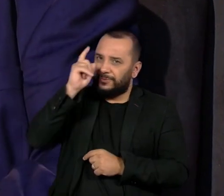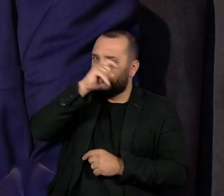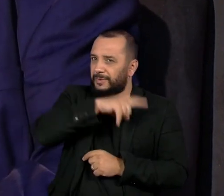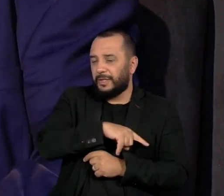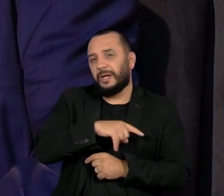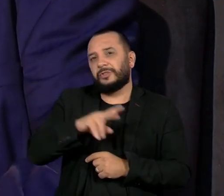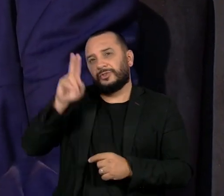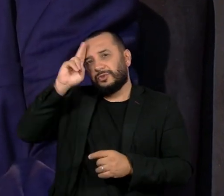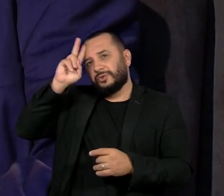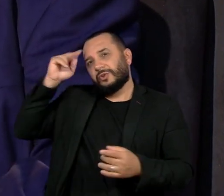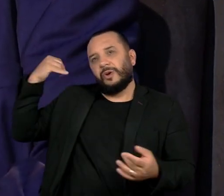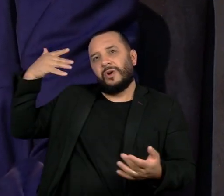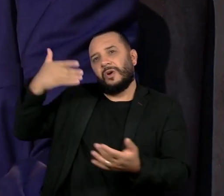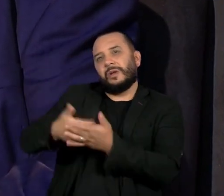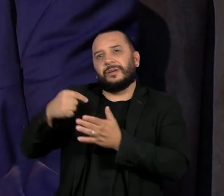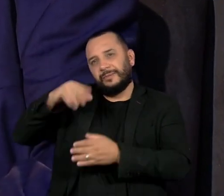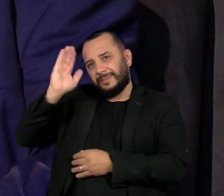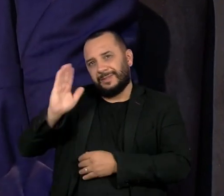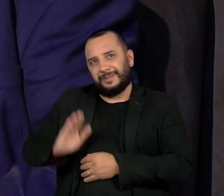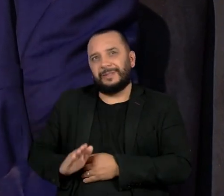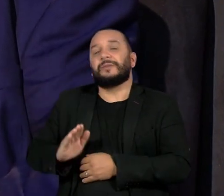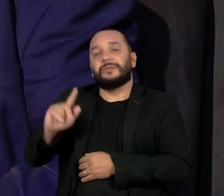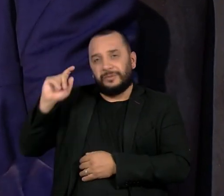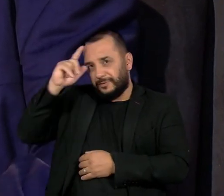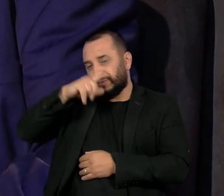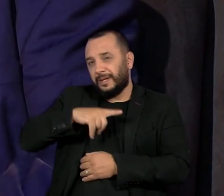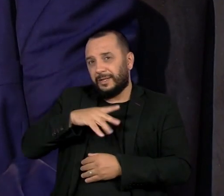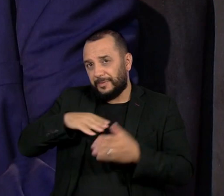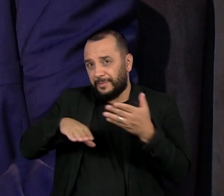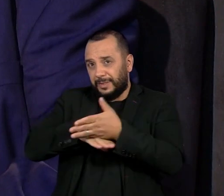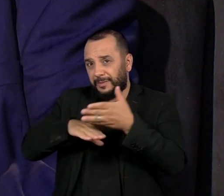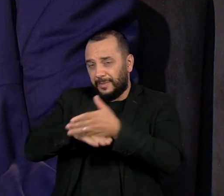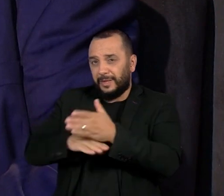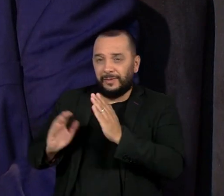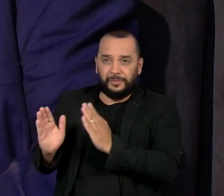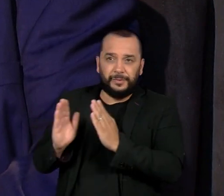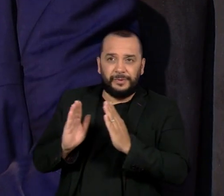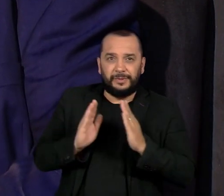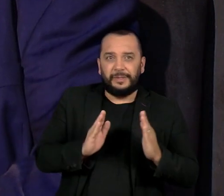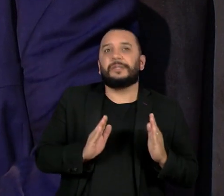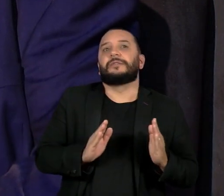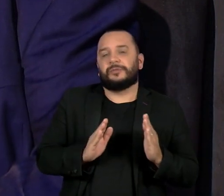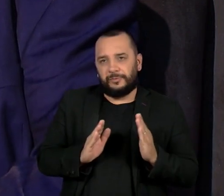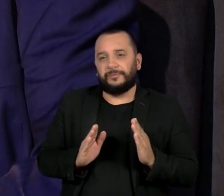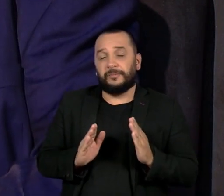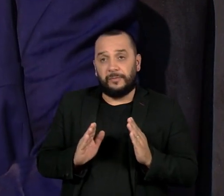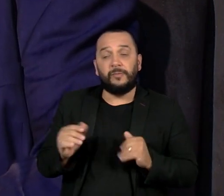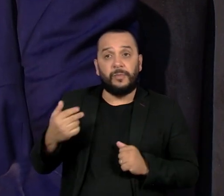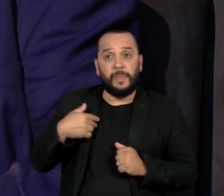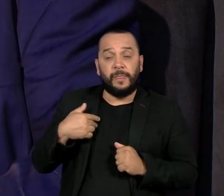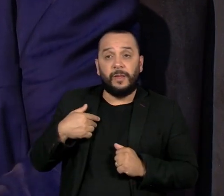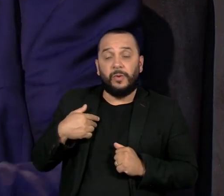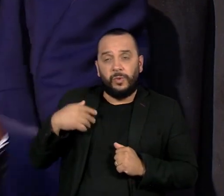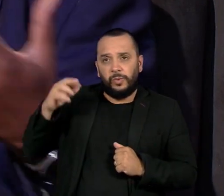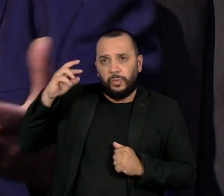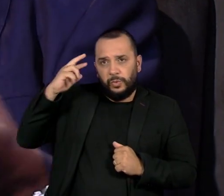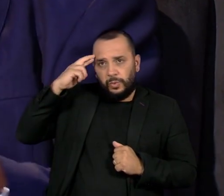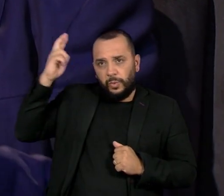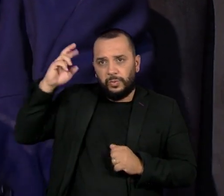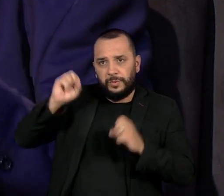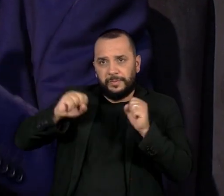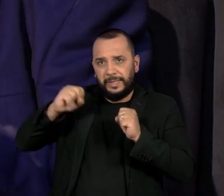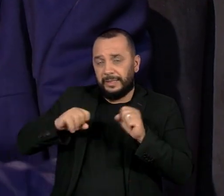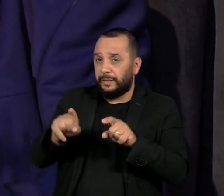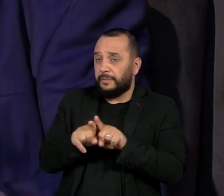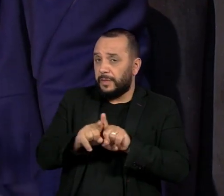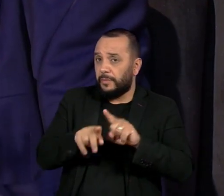histórica no Brasil de participar do processo, né? Eu acho que isso desperta no empresariado e desperta na